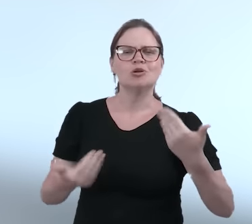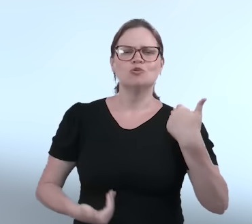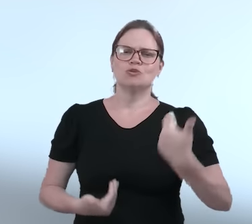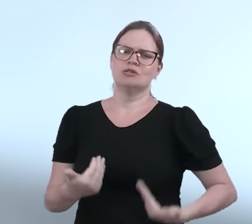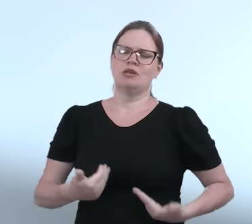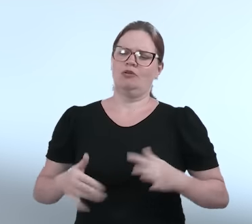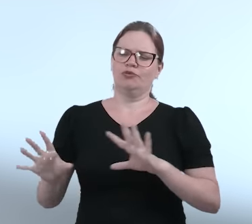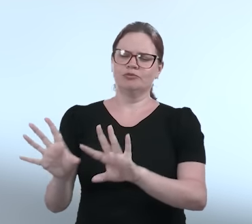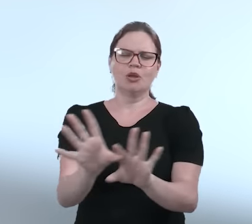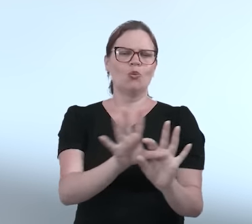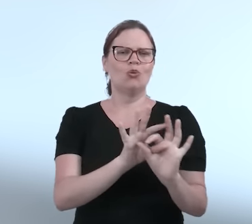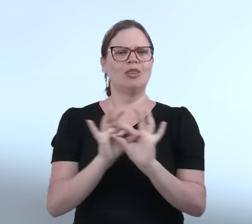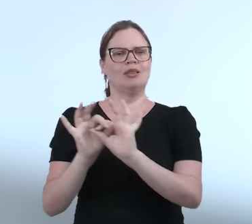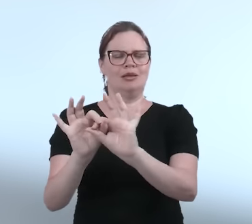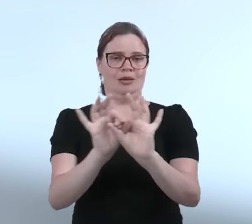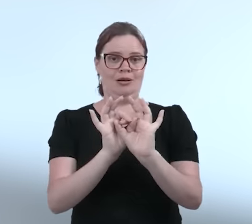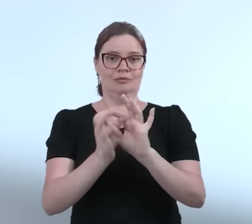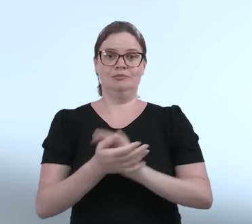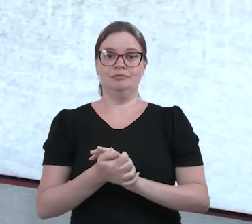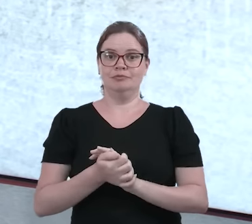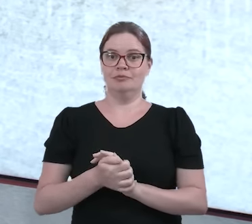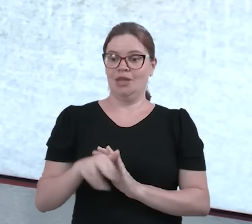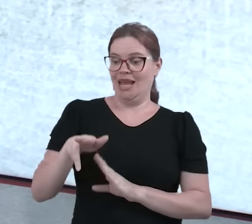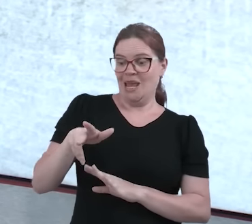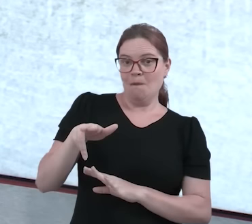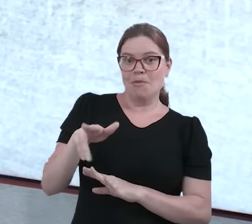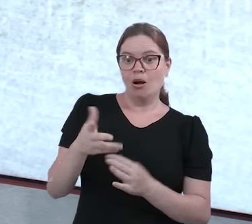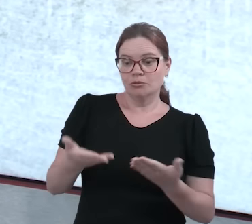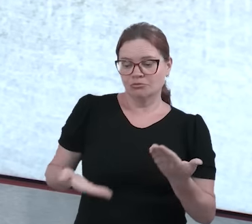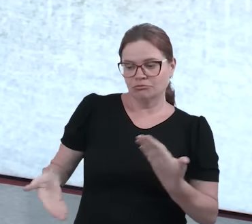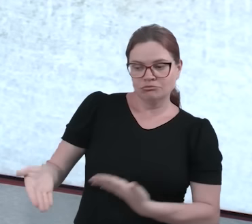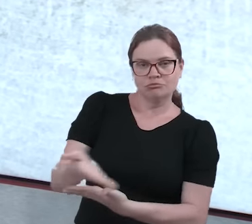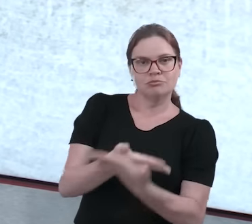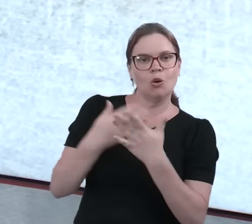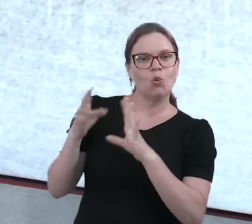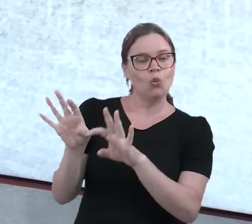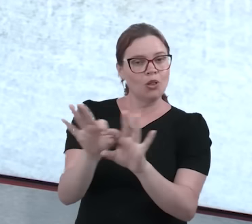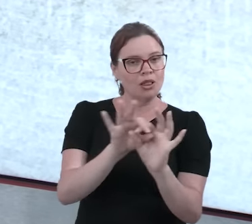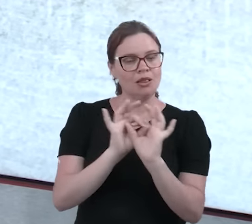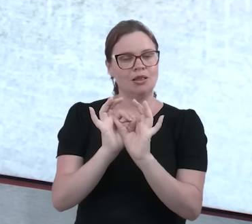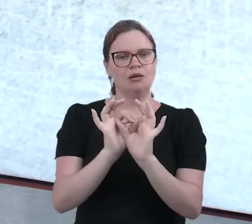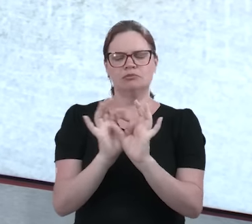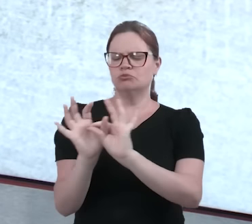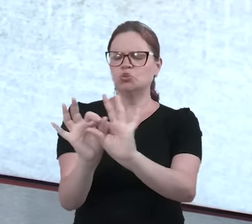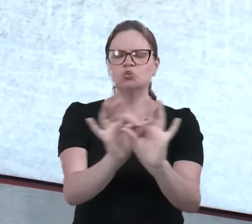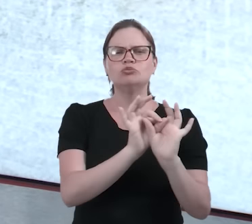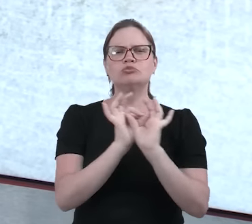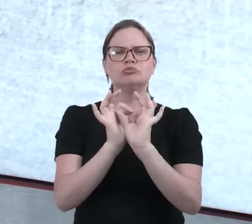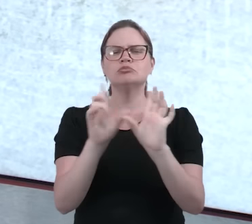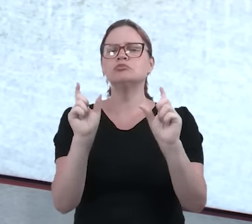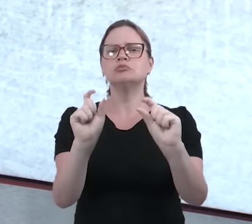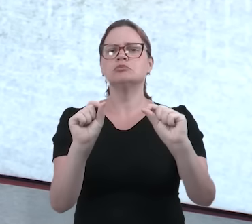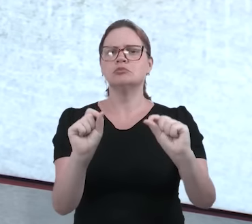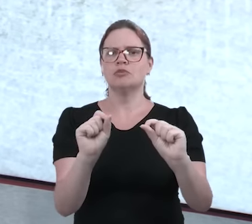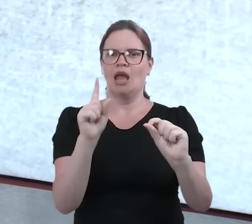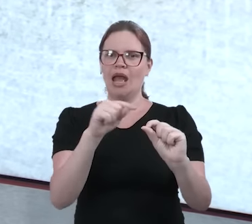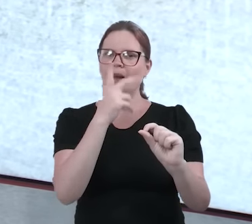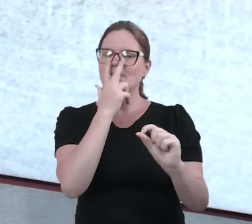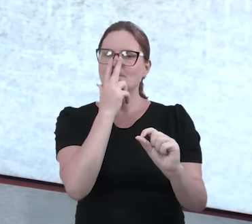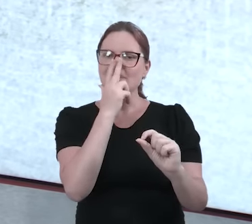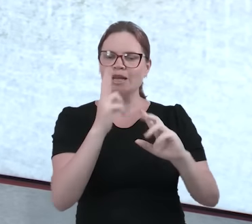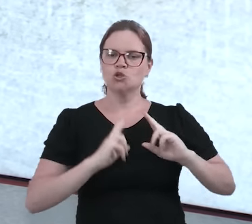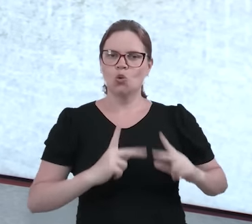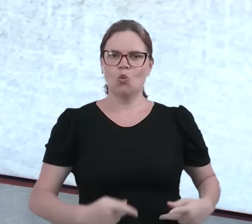em união. Os irmãos vivam em união. Essa união não é uma união humana de